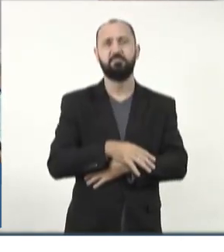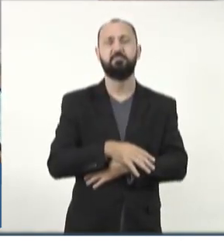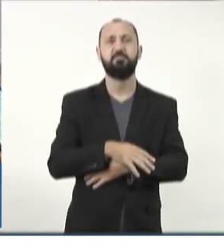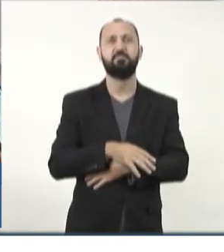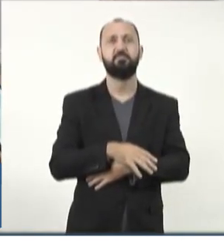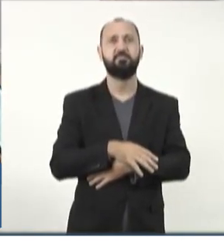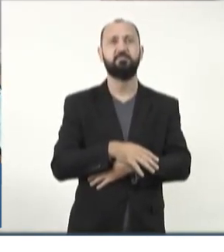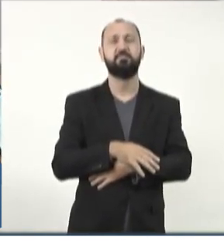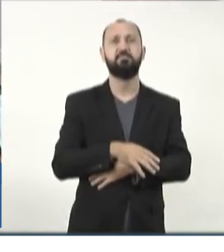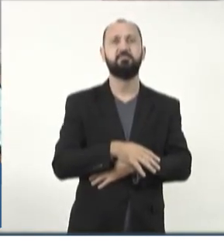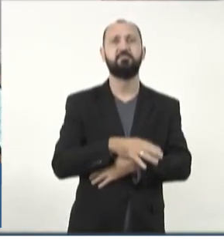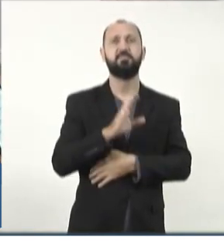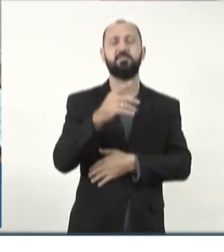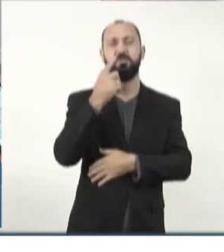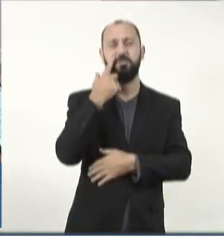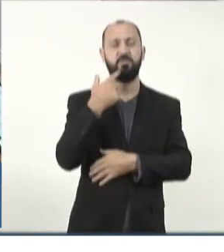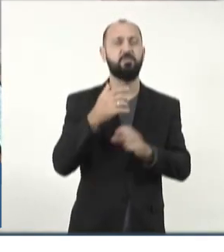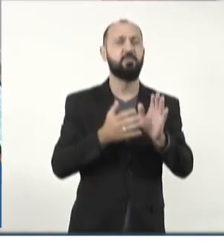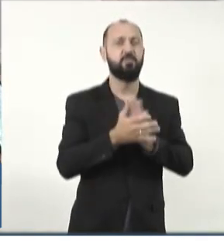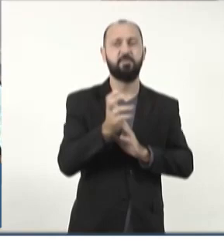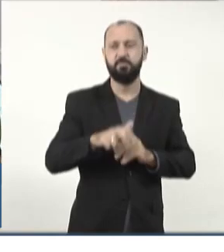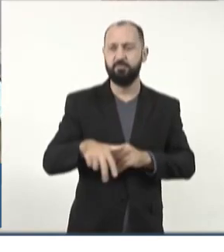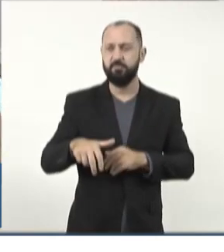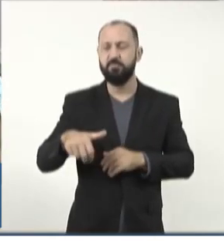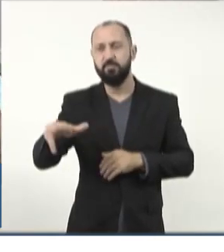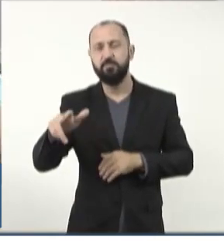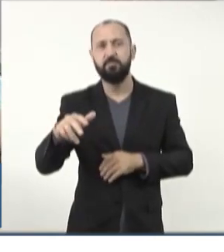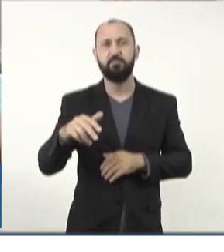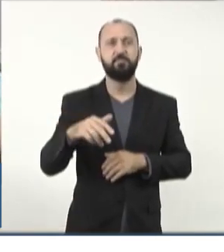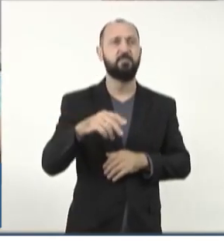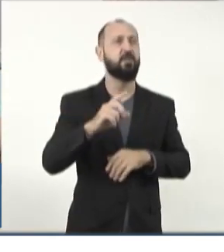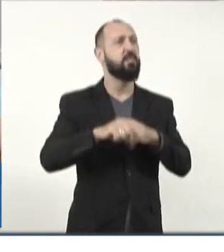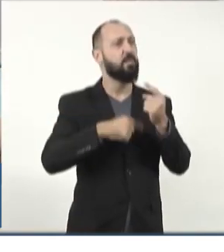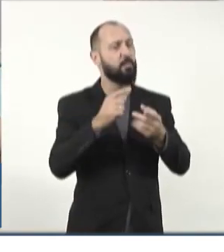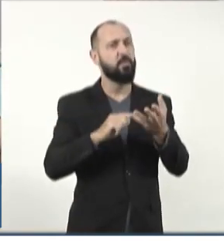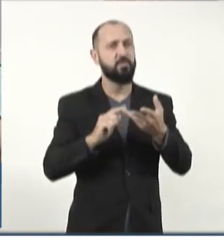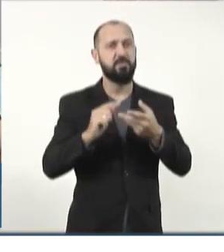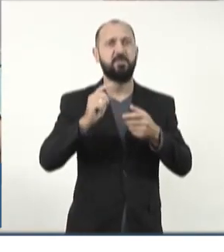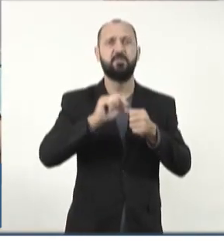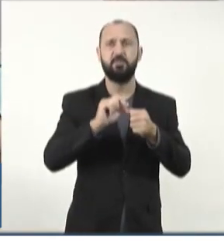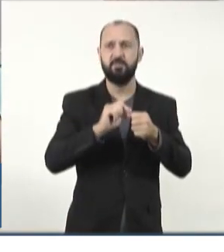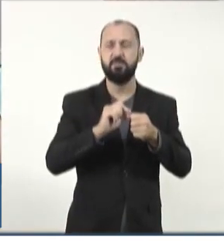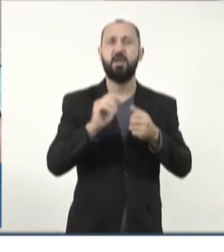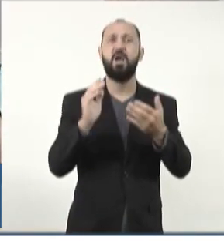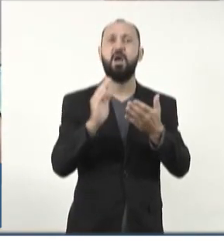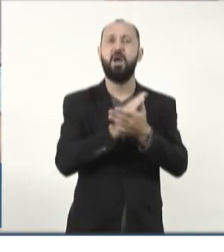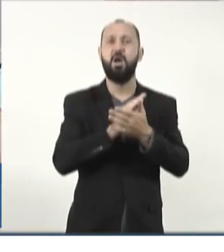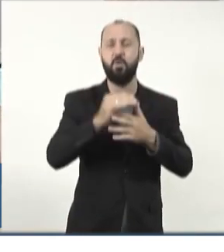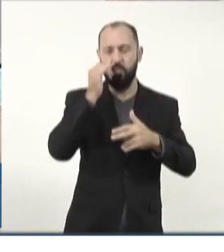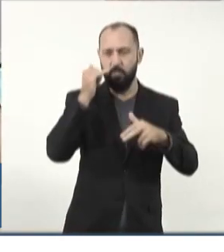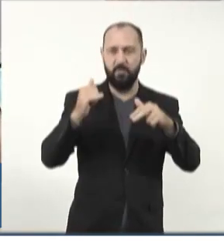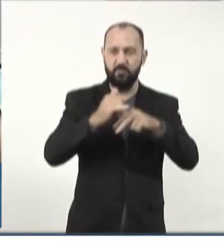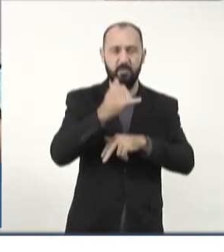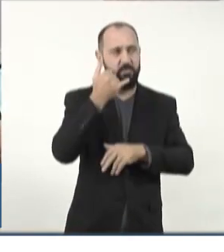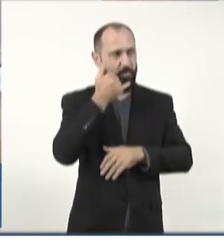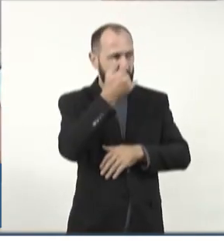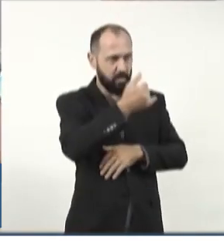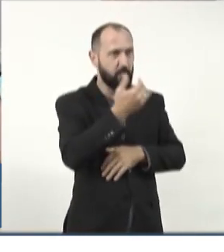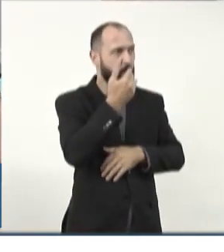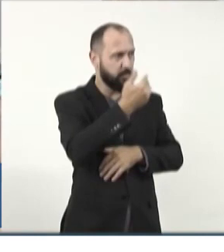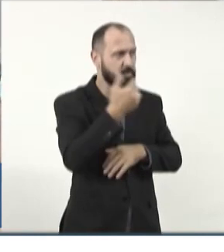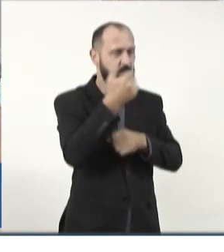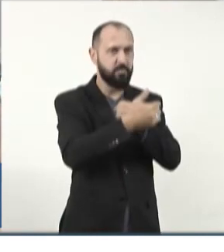do meu quarto. 3 segundos depois ele voltou e falou assim: mamãe, depois disso tudo que você está fazendo, alguma vítima ligou para você para